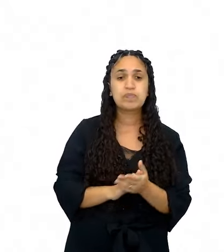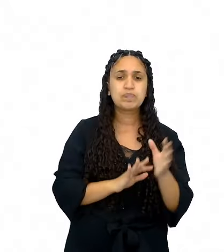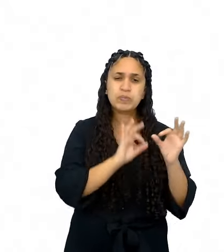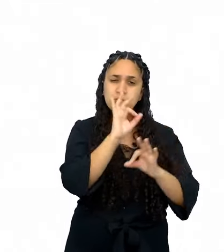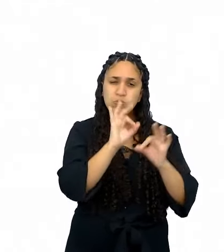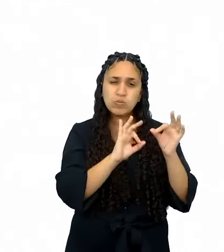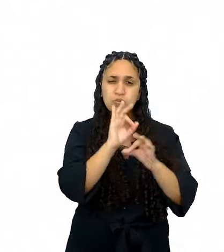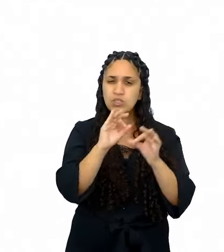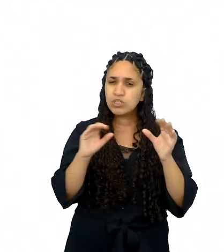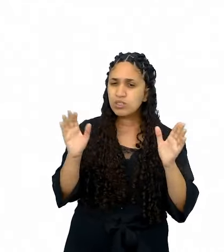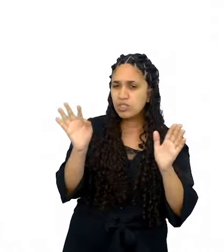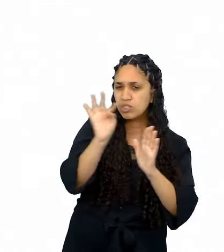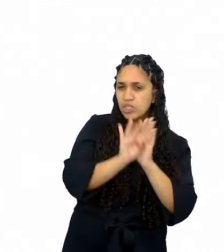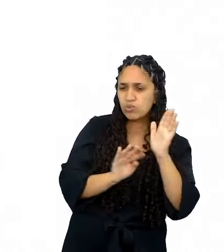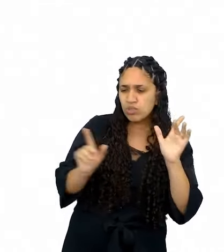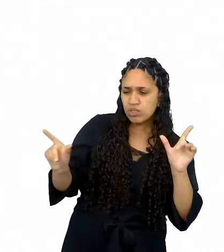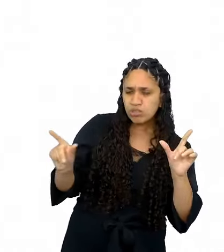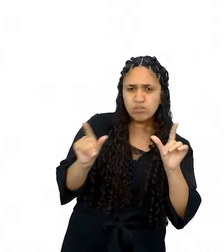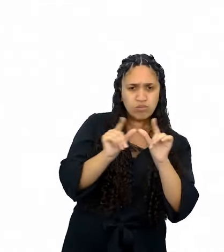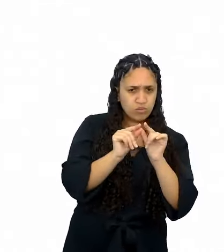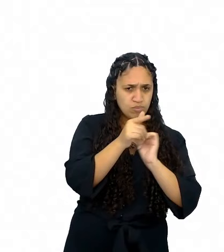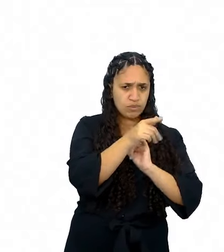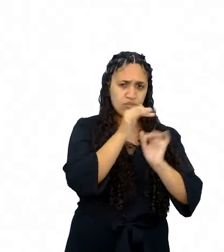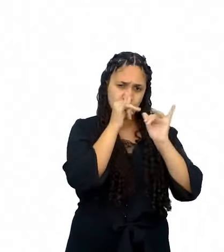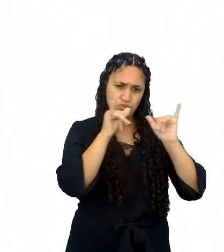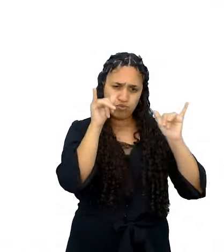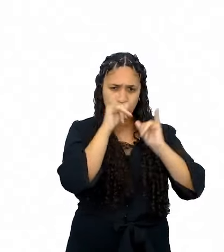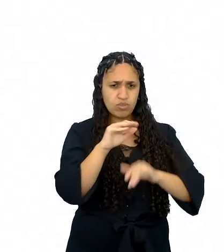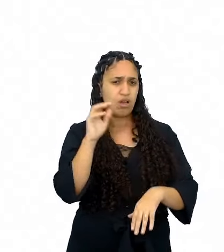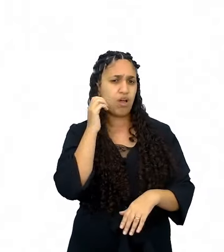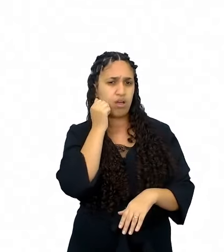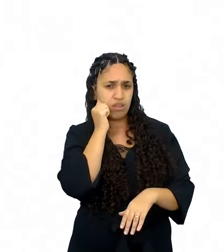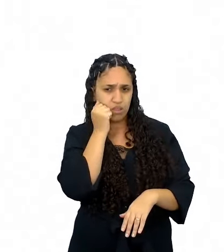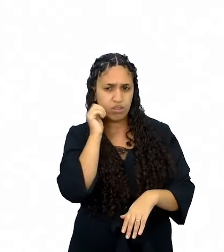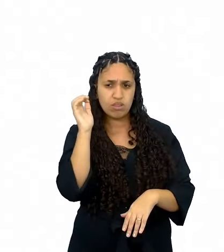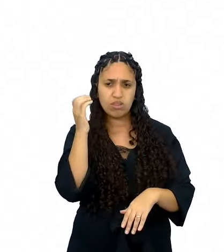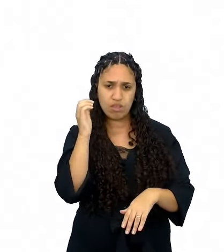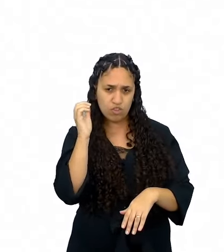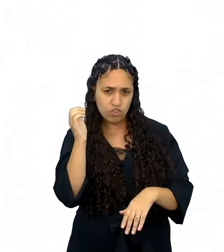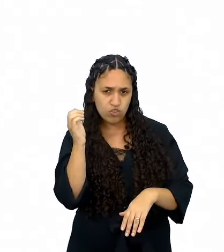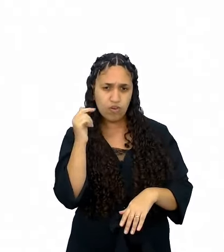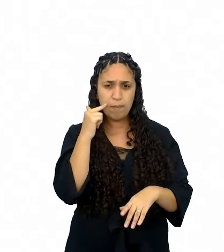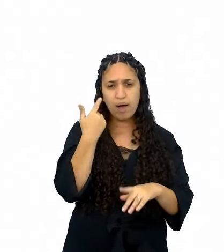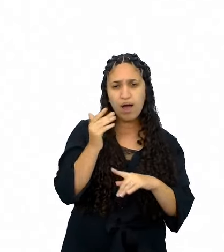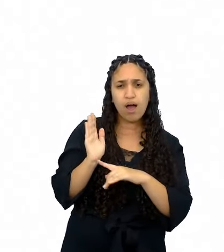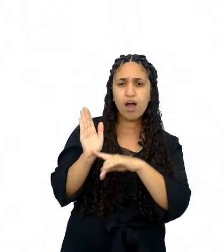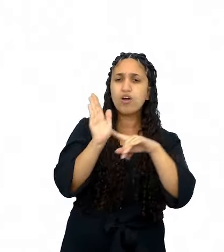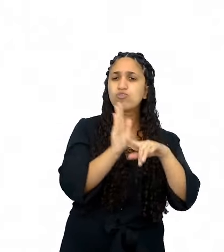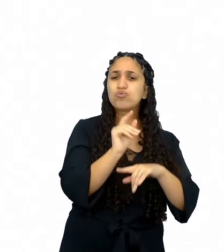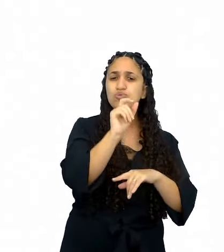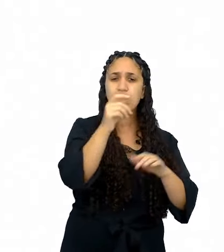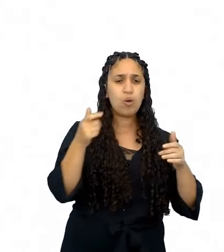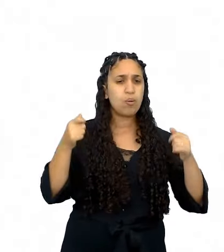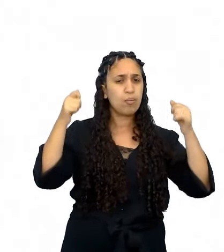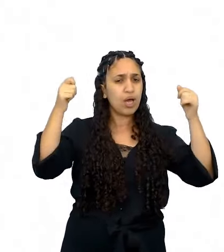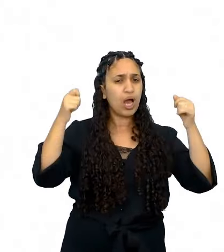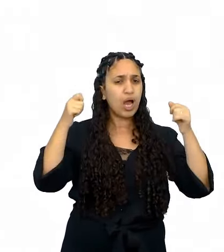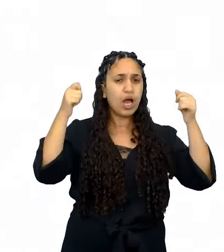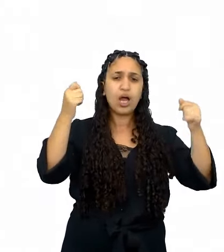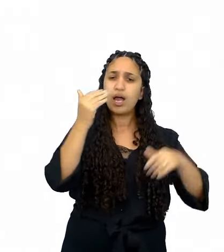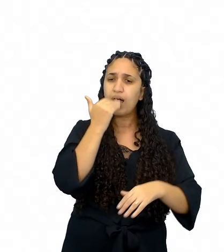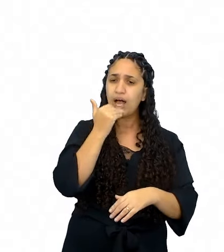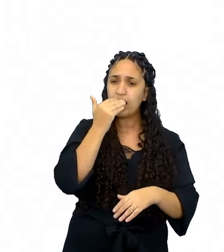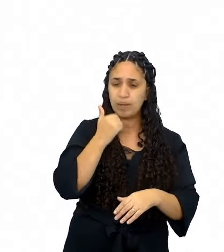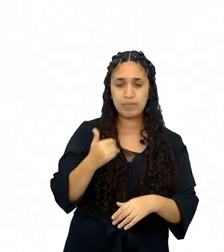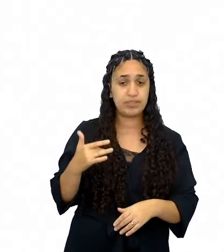uma campanha sobre alimentação saudável, certo? Então, ele tem todo esse propósito comunicativo. Para onde vai? Quem vai ler,